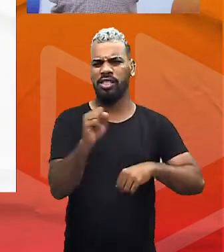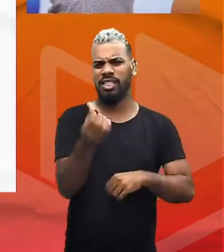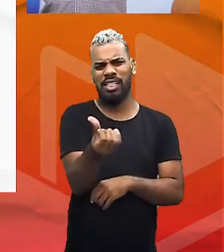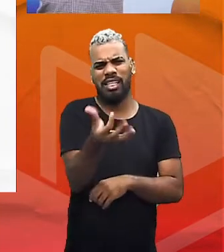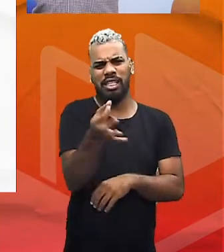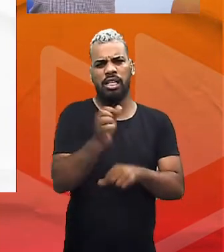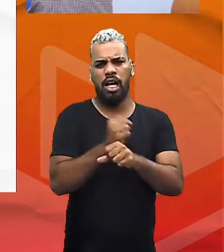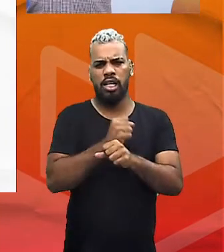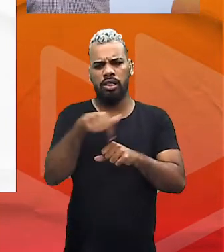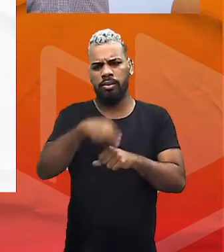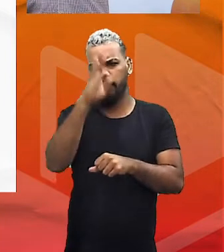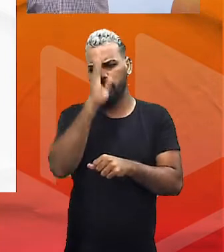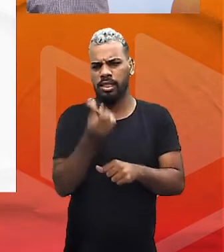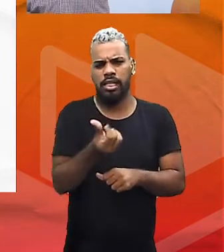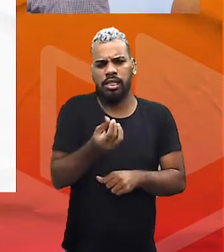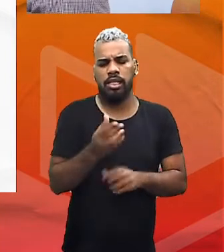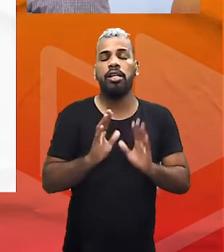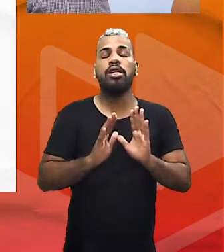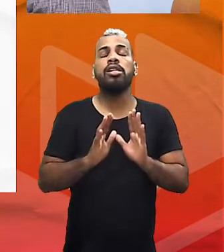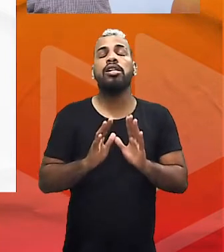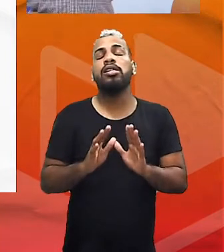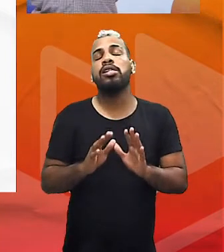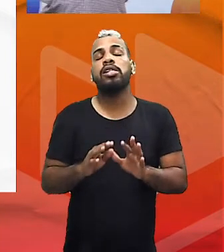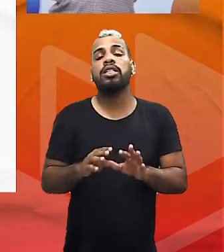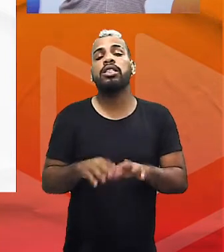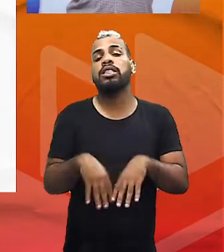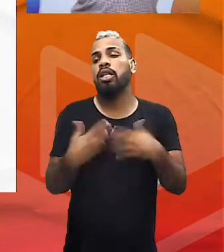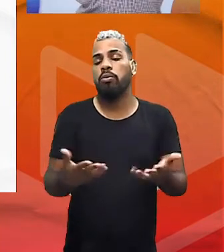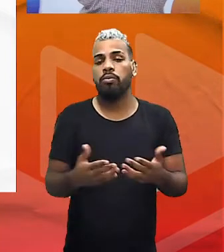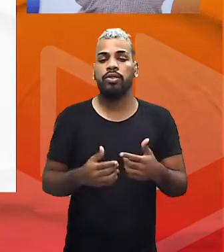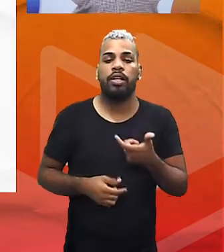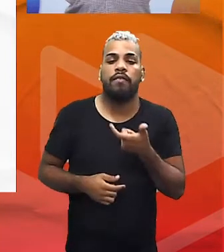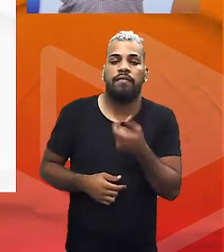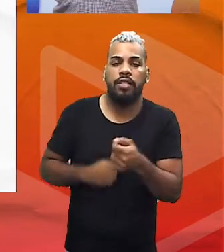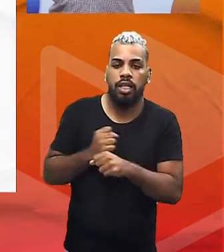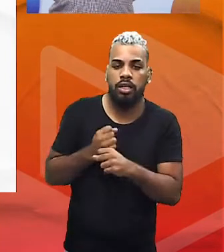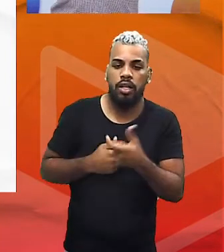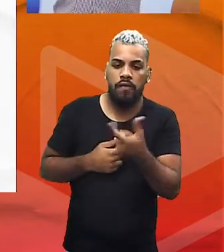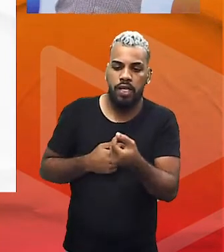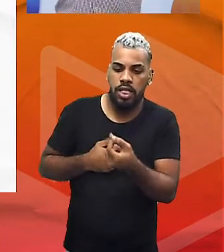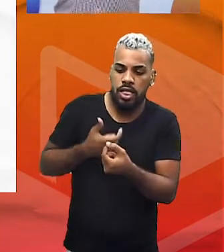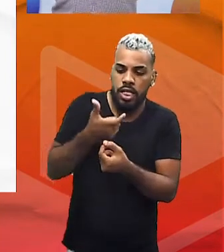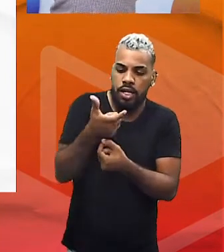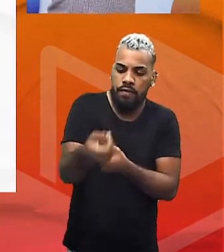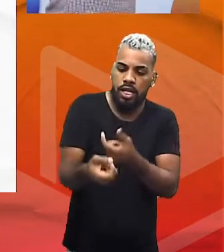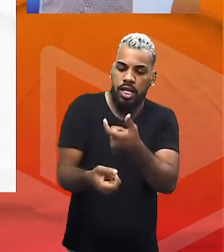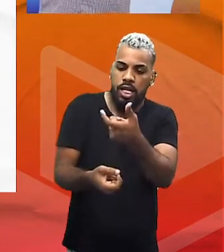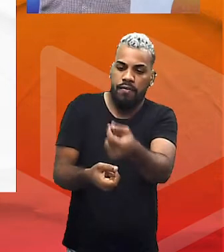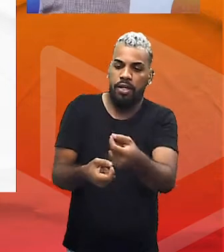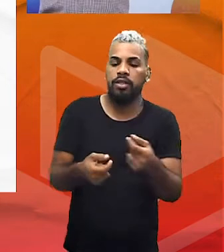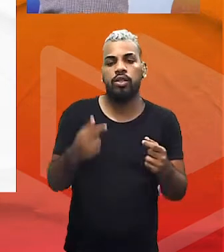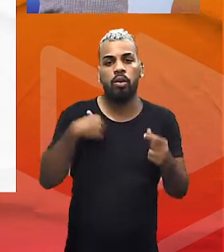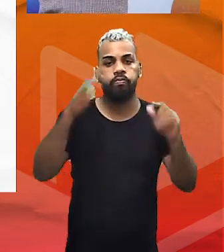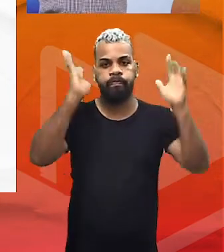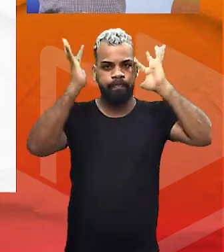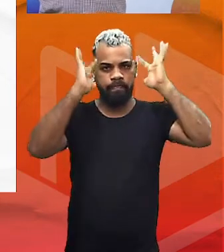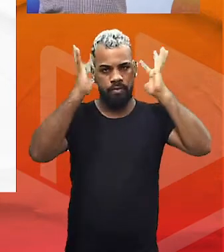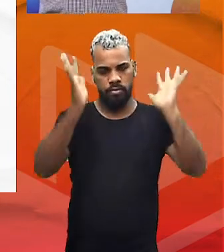no Brasil, então a gente pode dizer que a cada 20 anos, eu estou elastecendo aí,